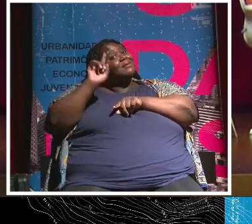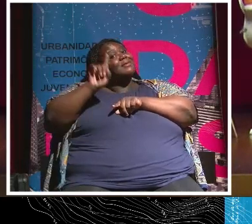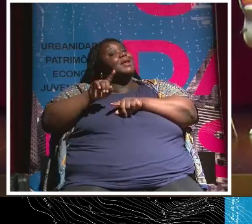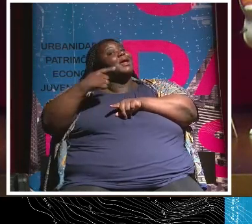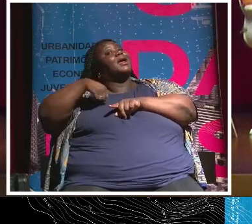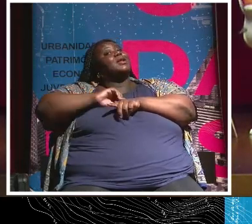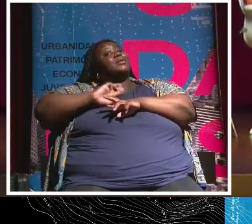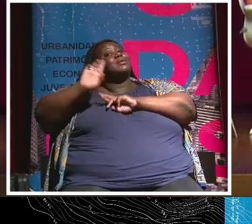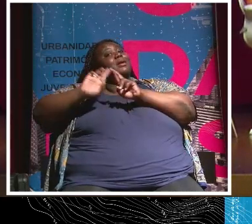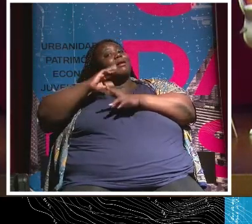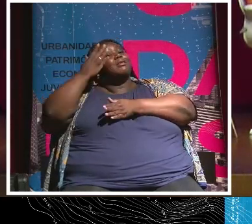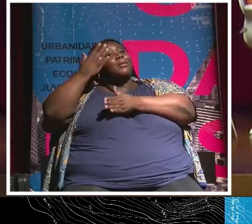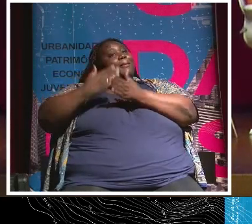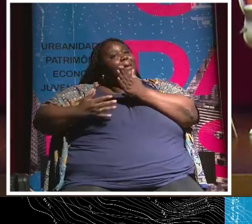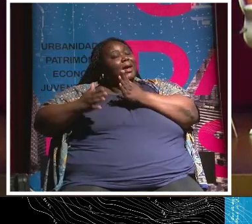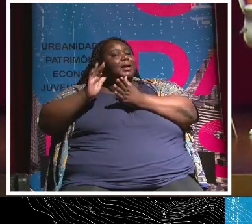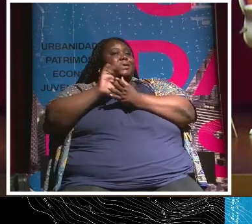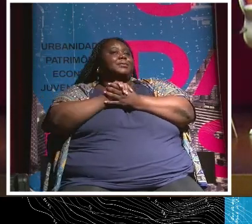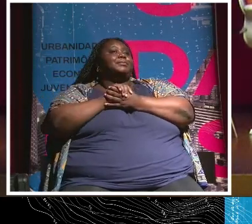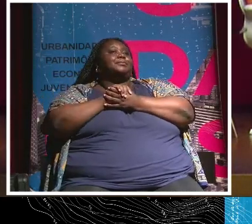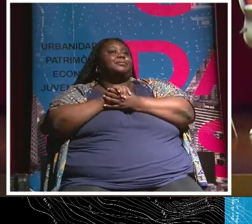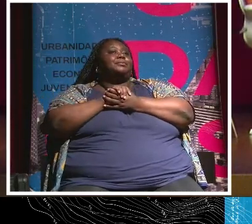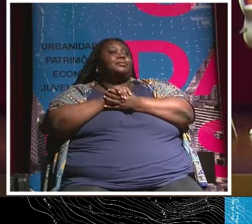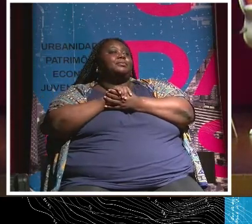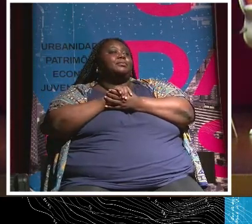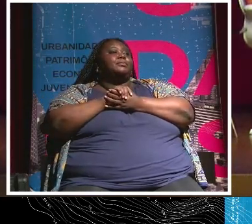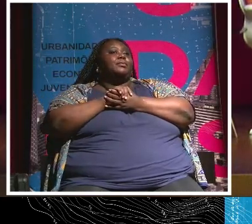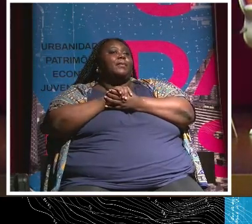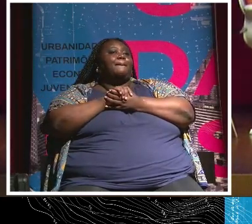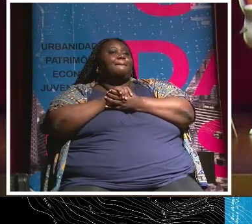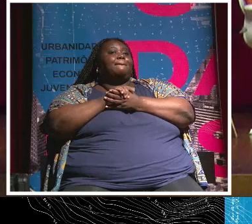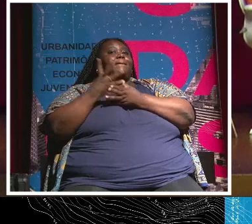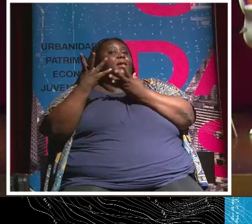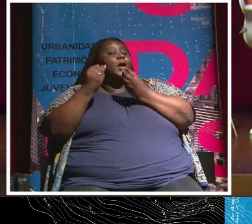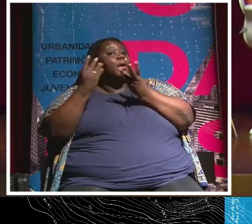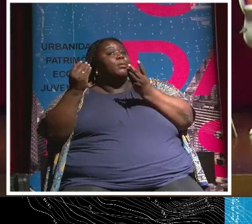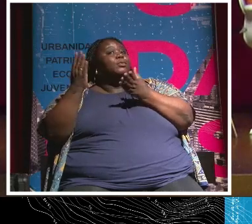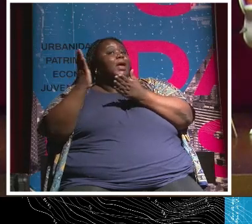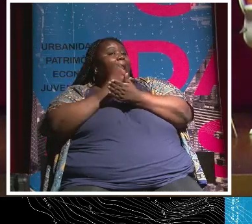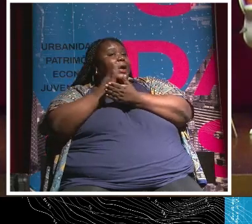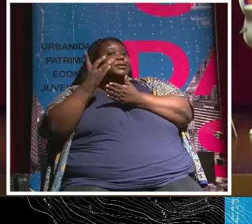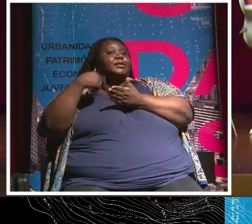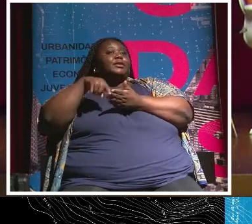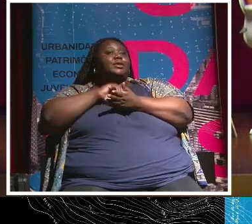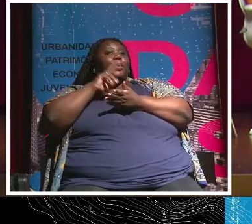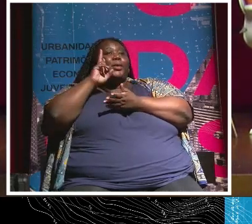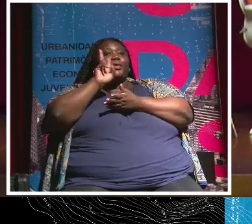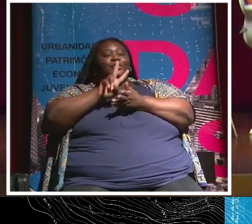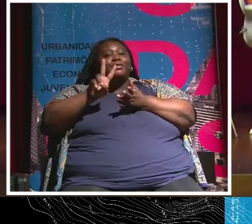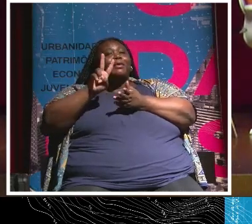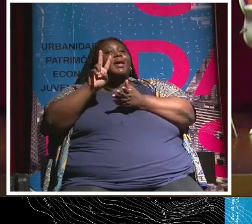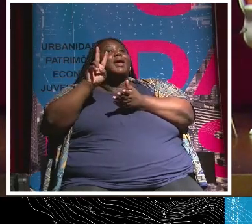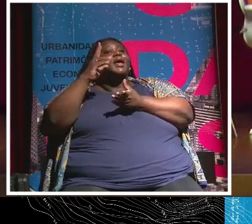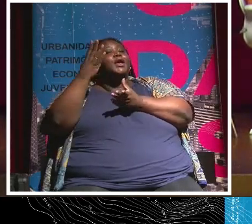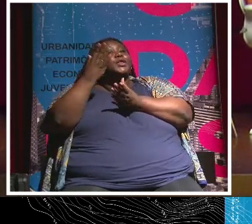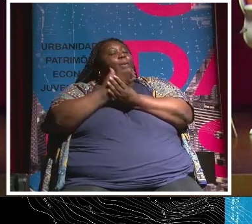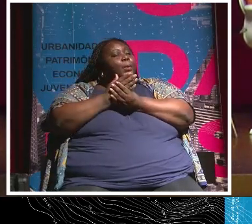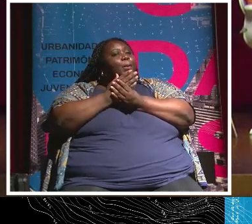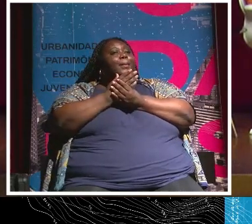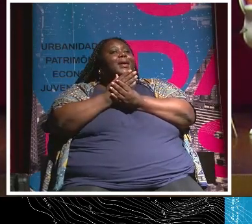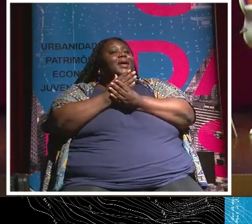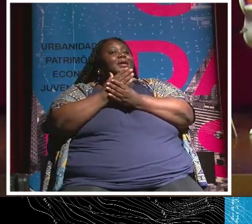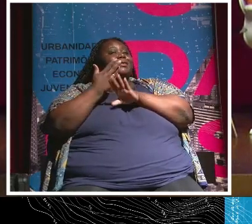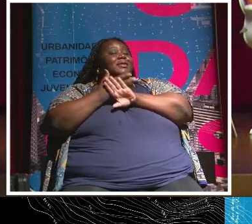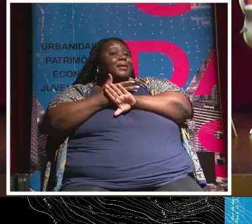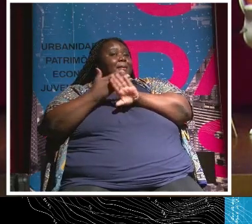relação se dê em termos, às vezes, um pouco toscos, né, como muitas das vezes a gente vê em documentos e